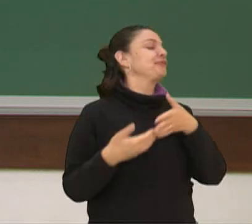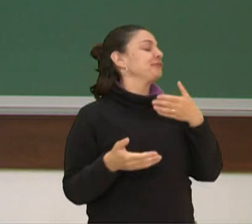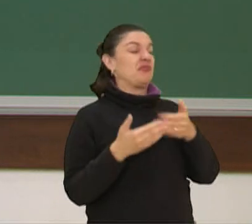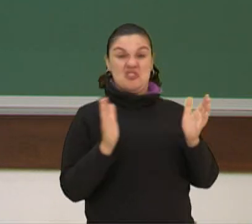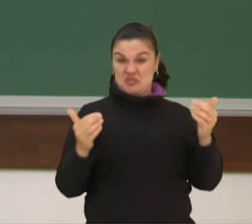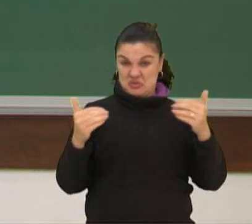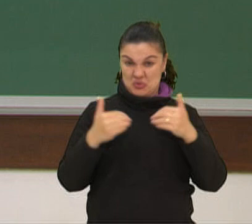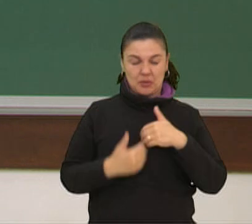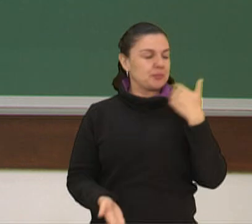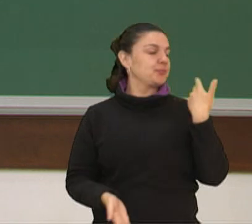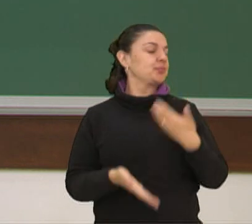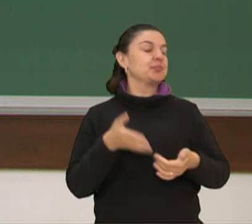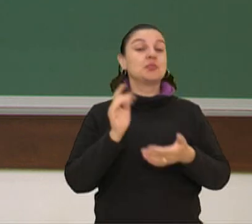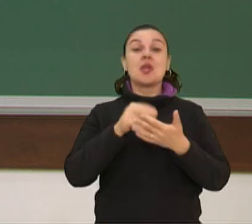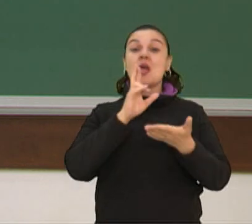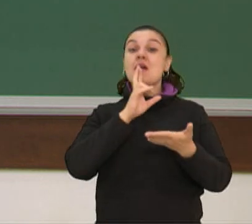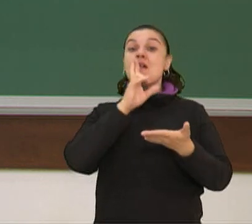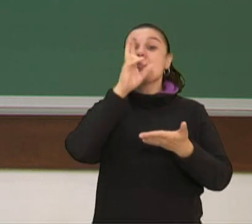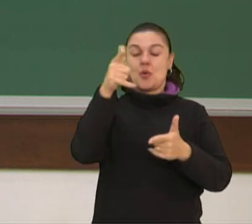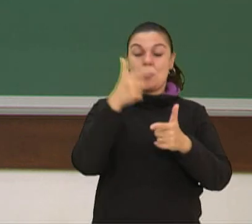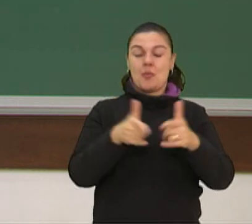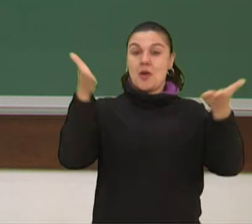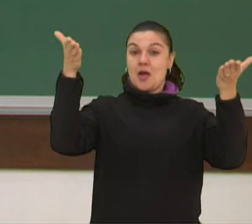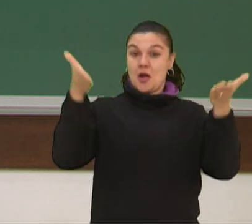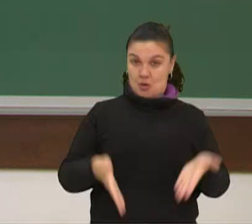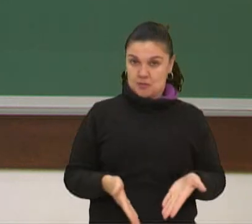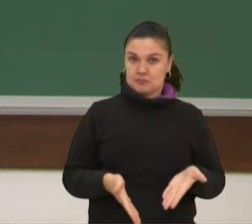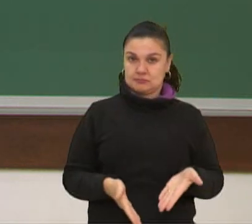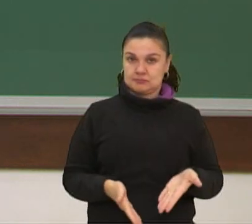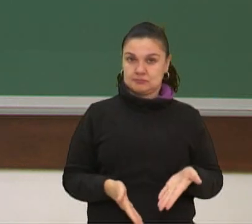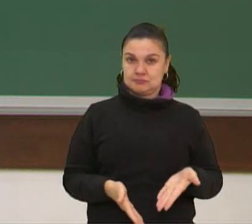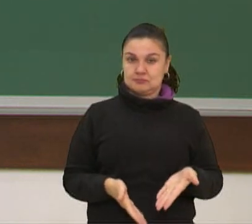lá, de onde viemos, para onde vamos, o